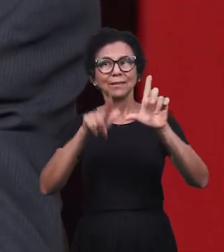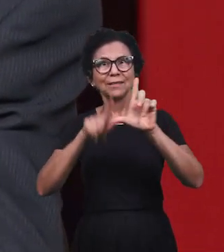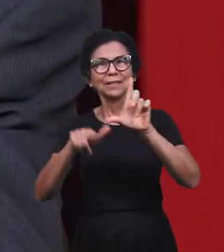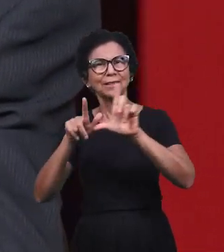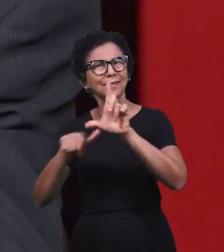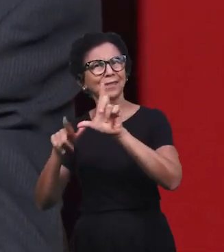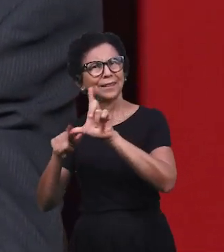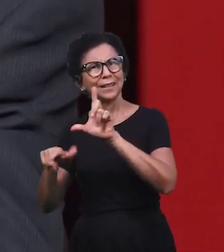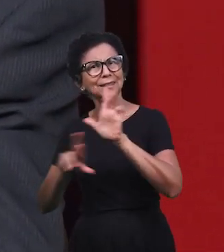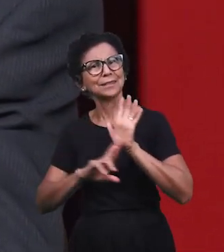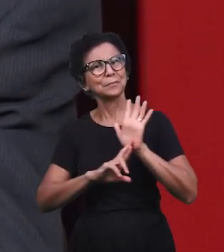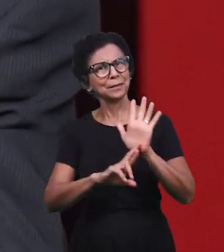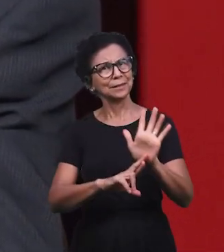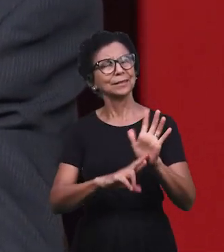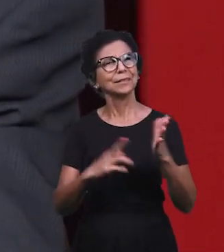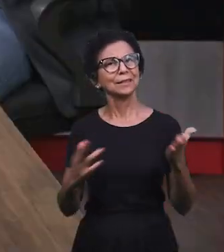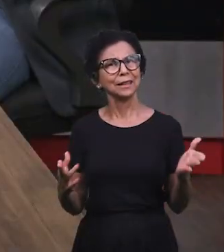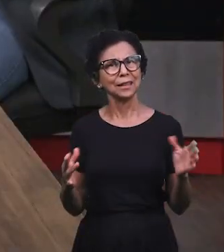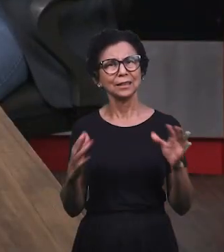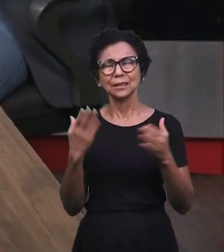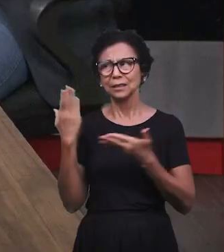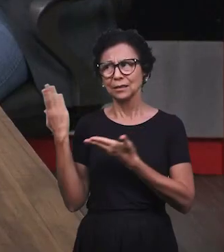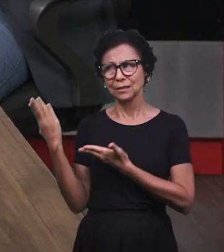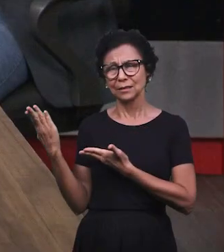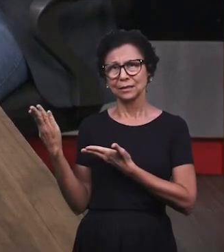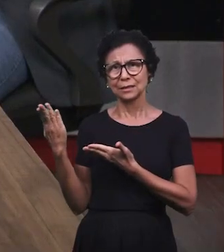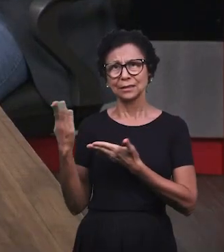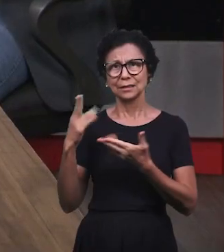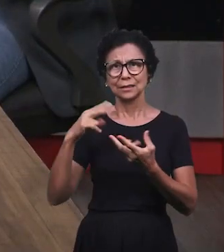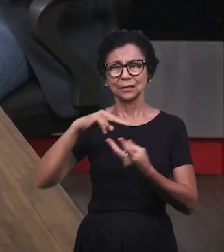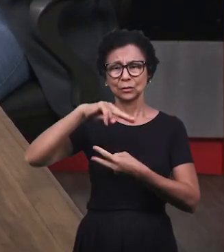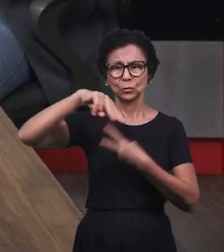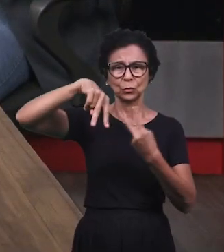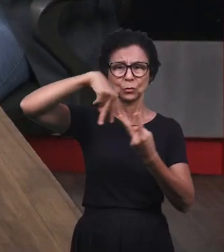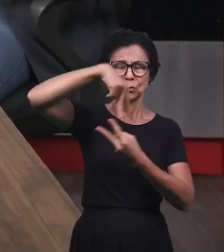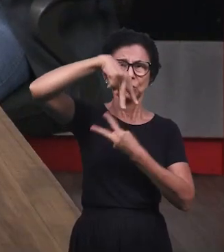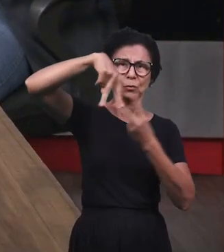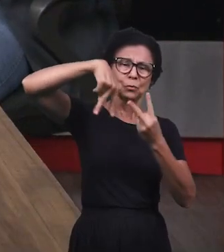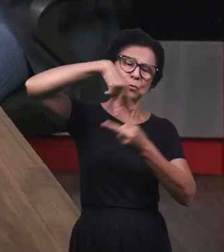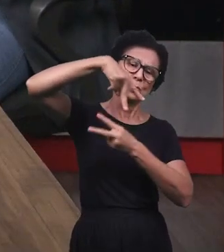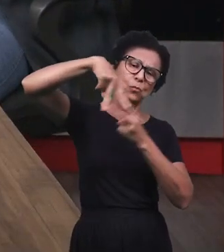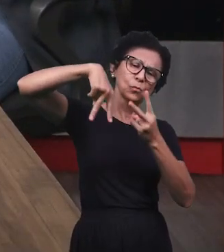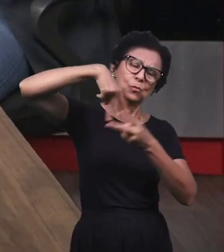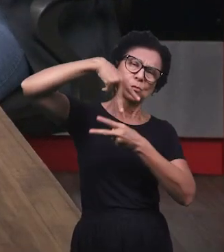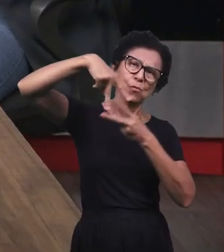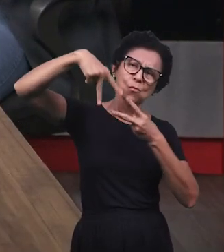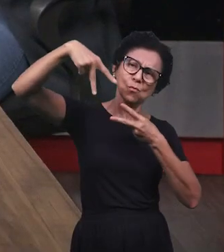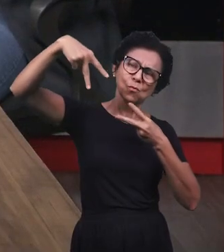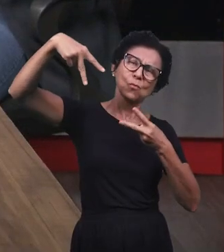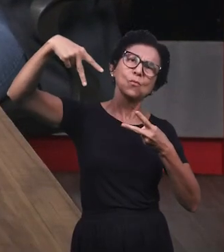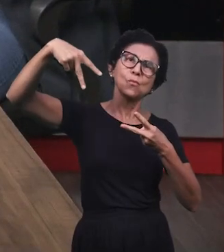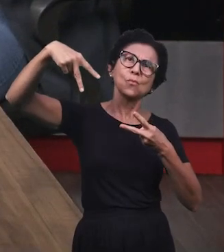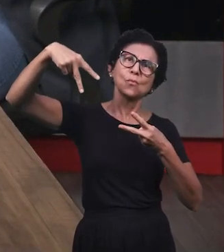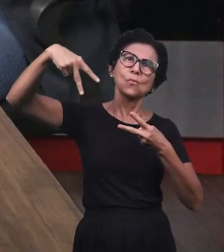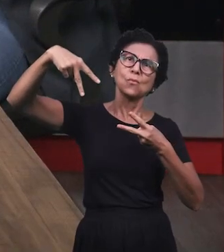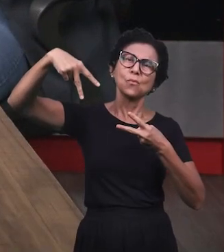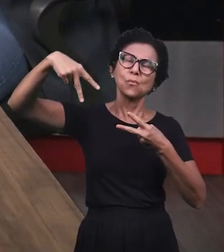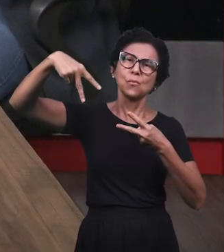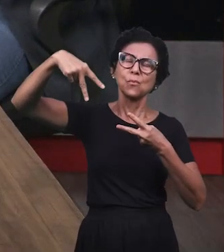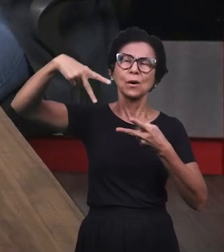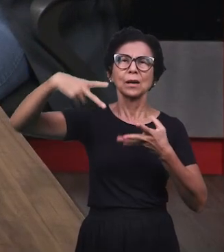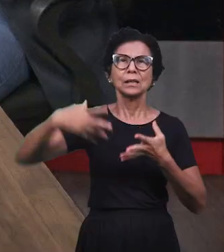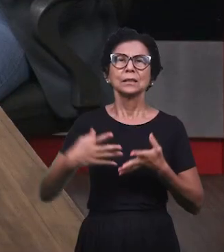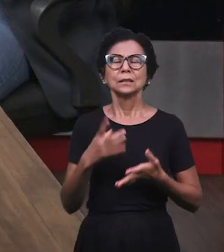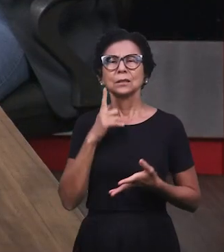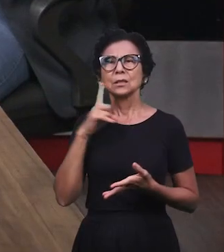tem as fitas de DNA, que são essas fitas helicoidais, né? Então, as bordas, a gente vai ter ali a